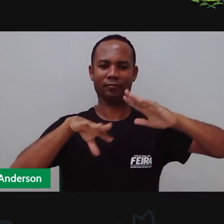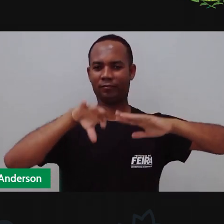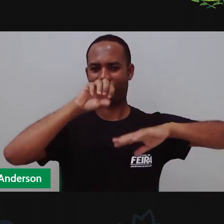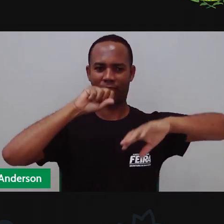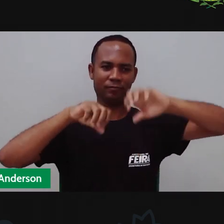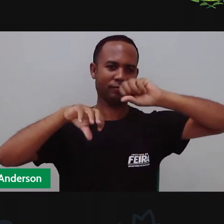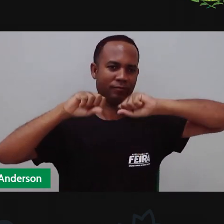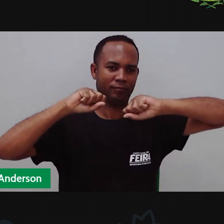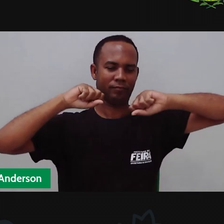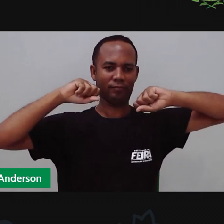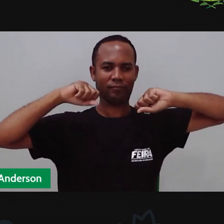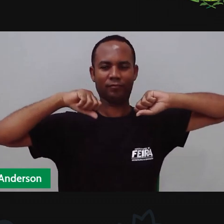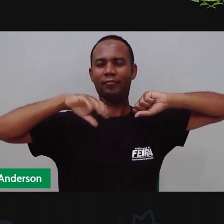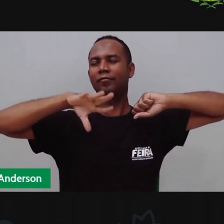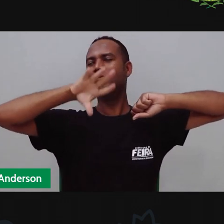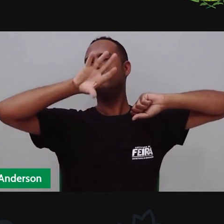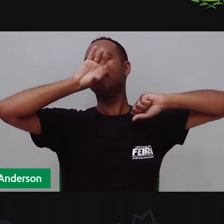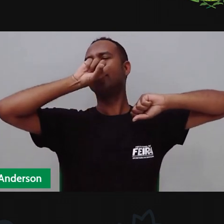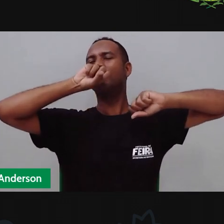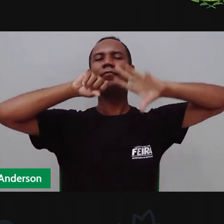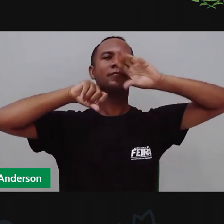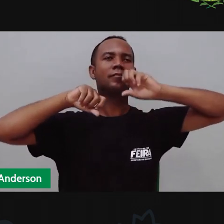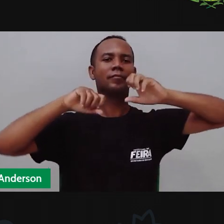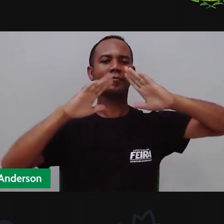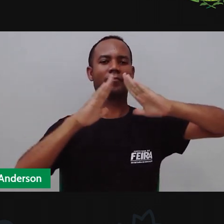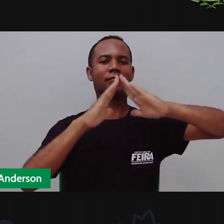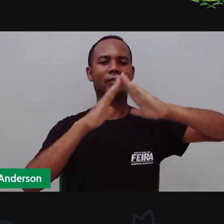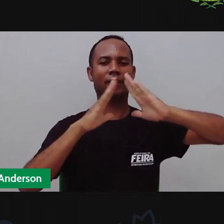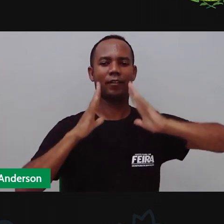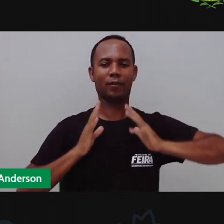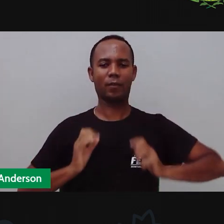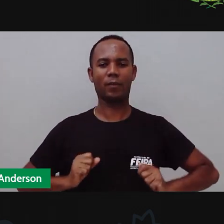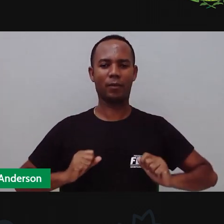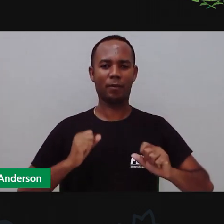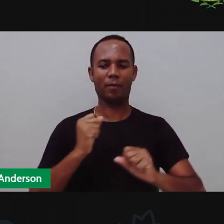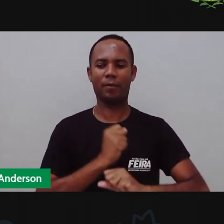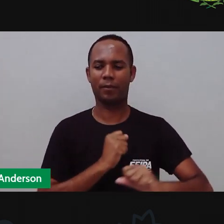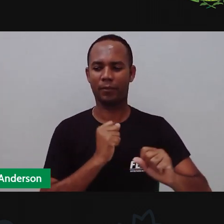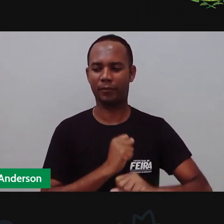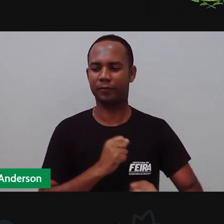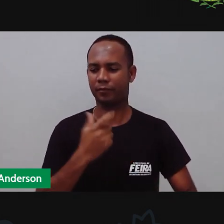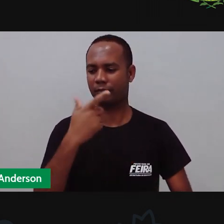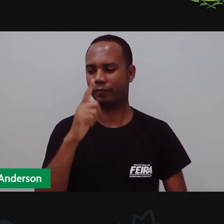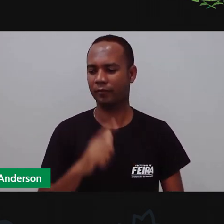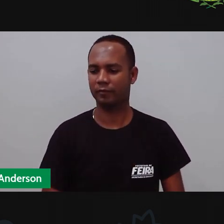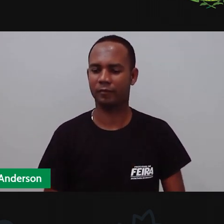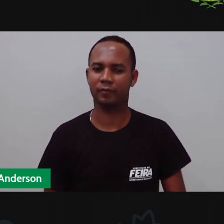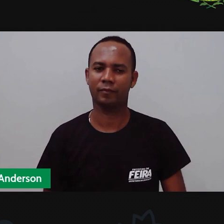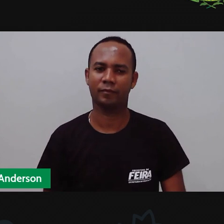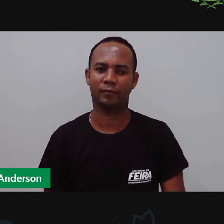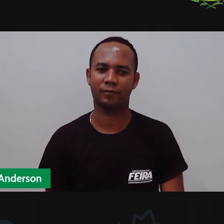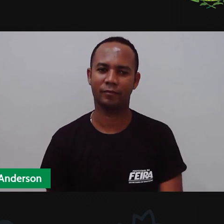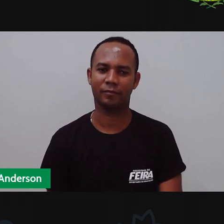E aí? Desinfetante? Desinfetante. Ah! Vou lhe dar uma outra coisa agora.